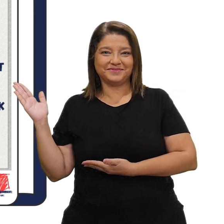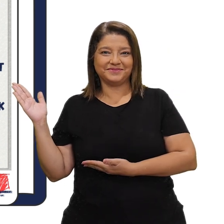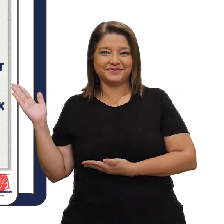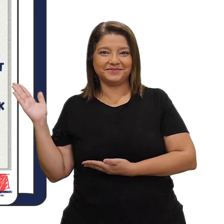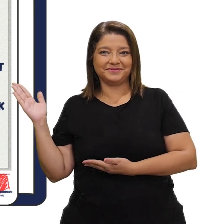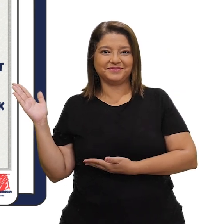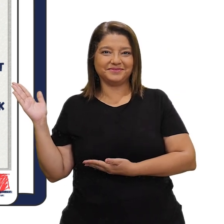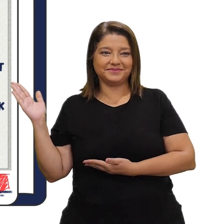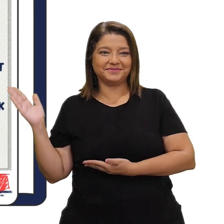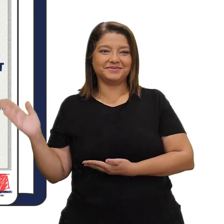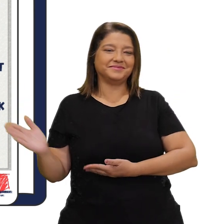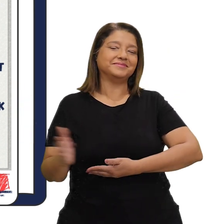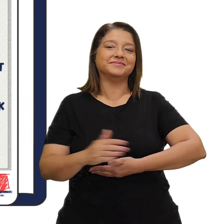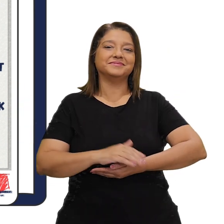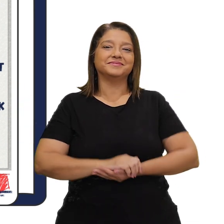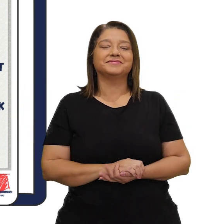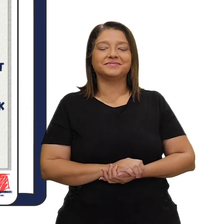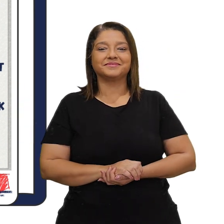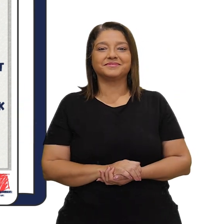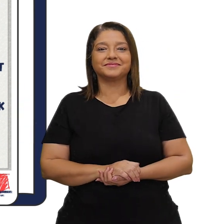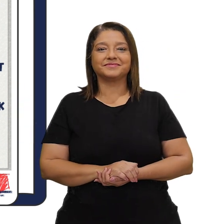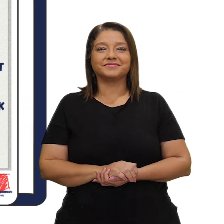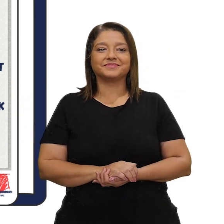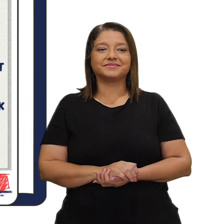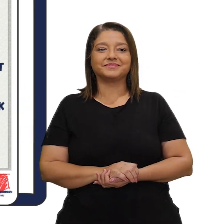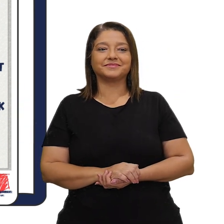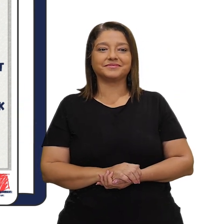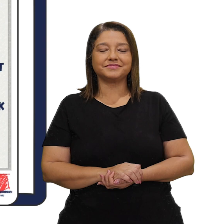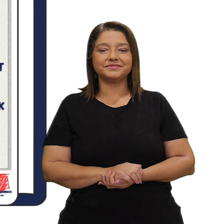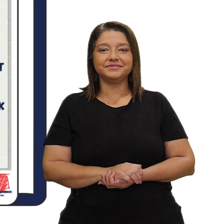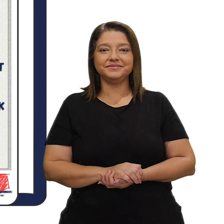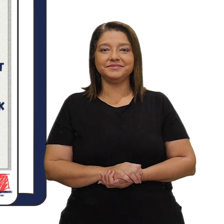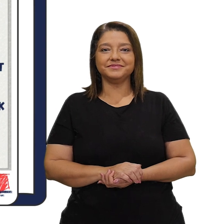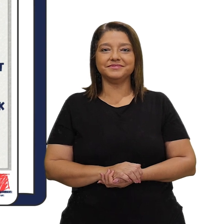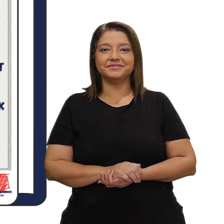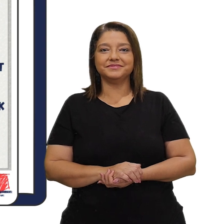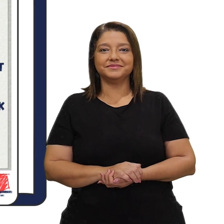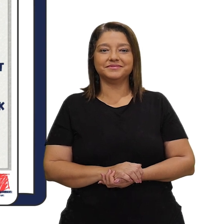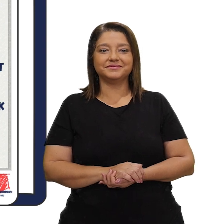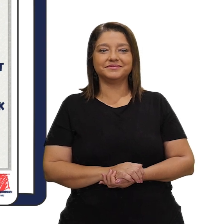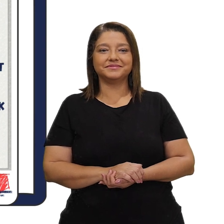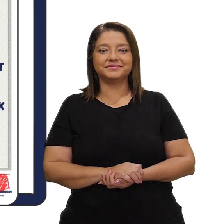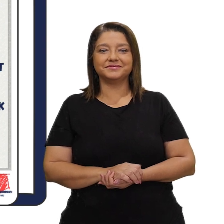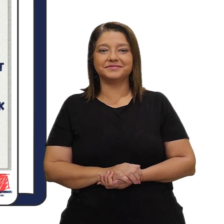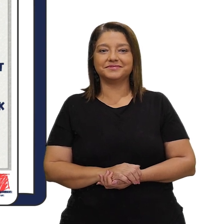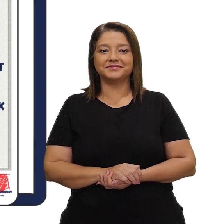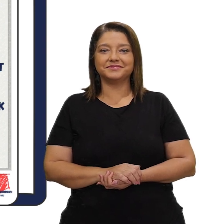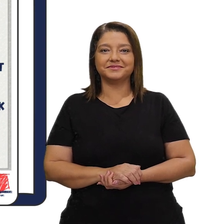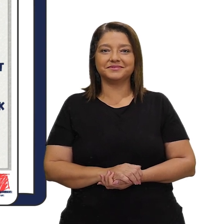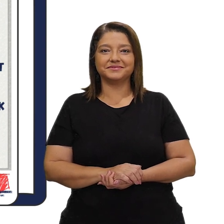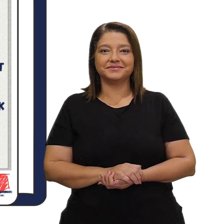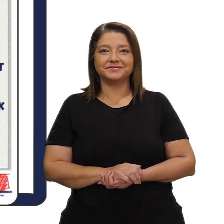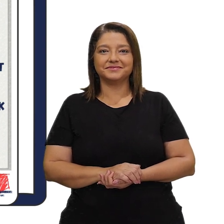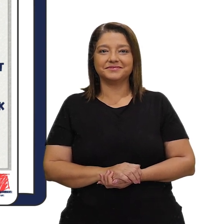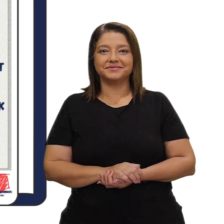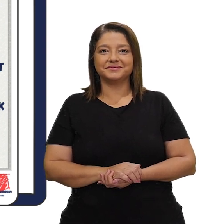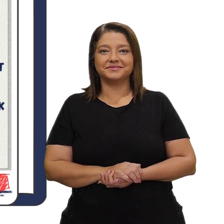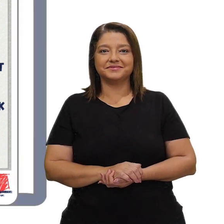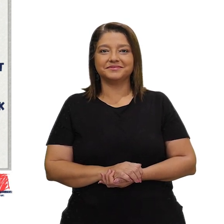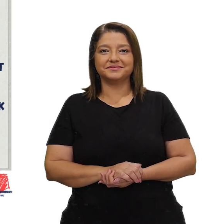por Meg Carbon, Diário Secreto de Liz Bennet, de Benny Sue e Kate